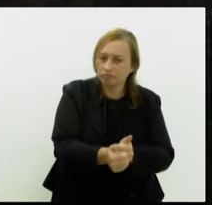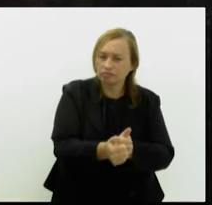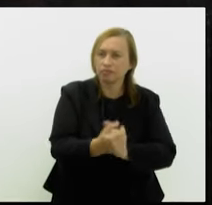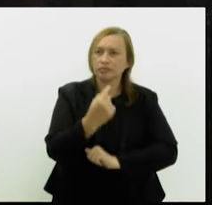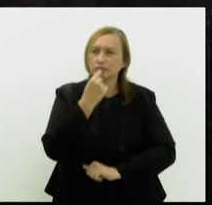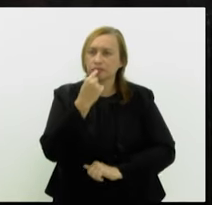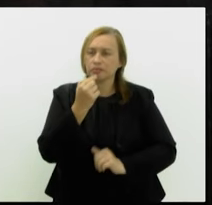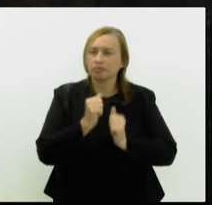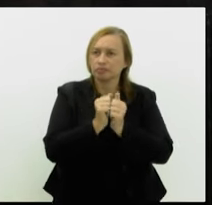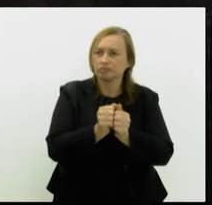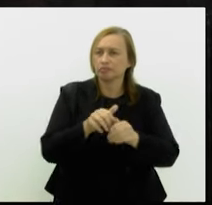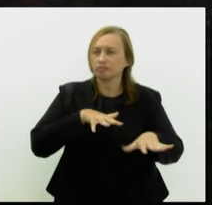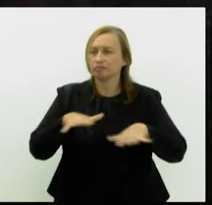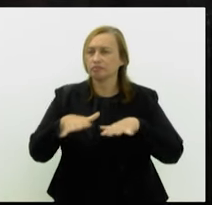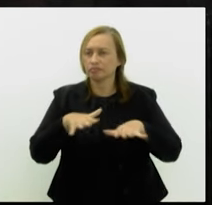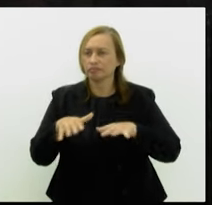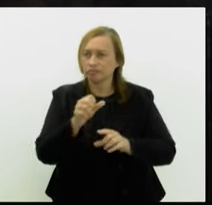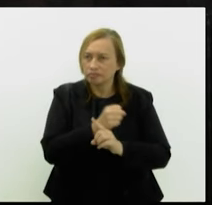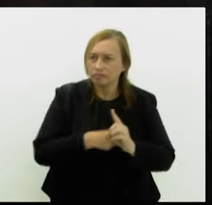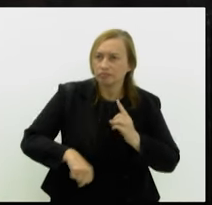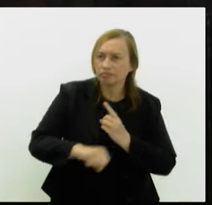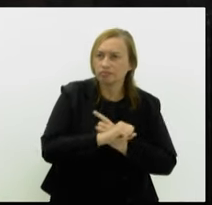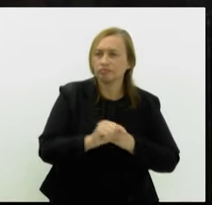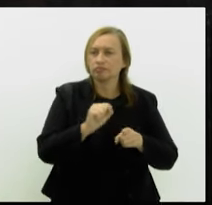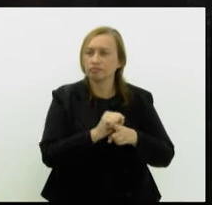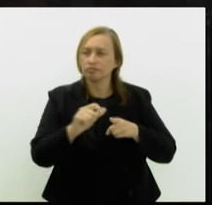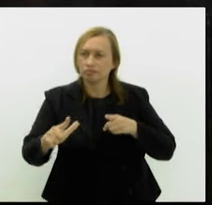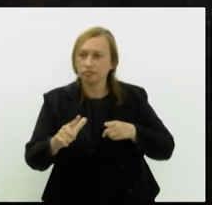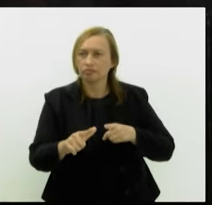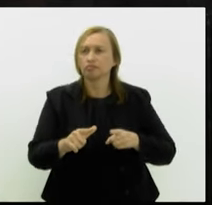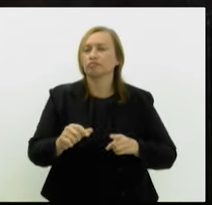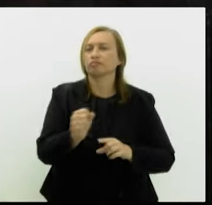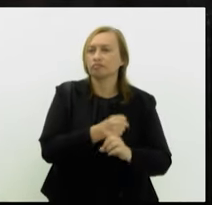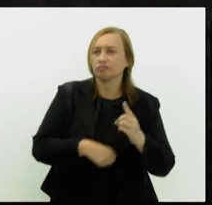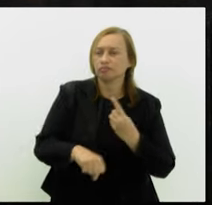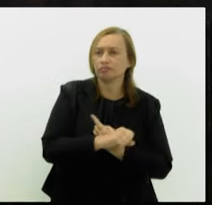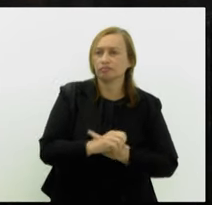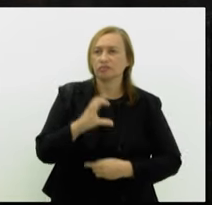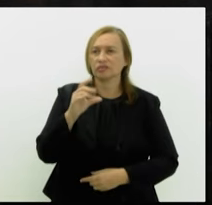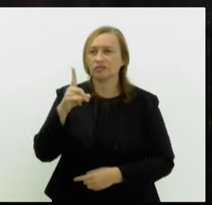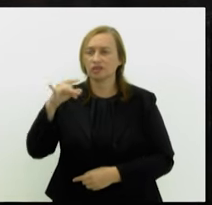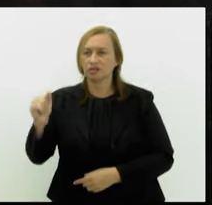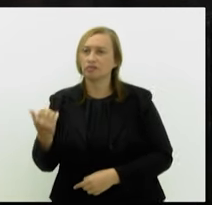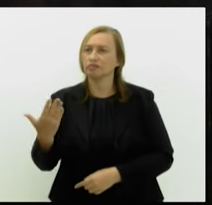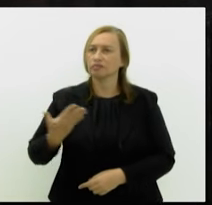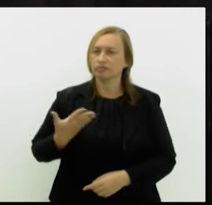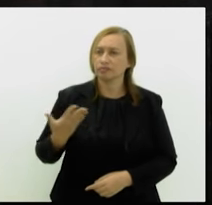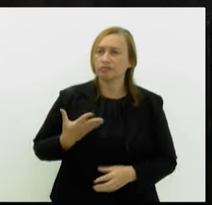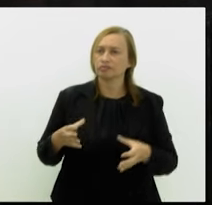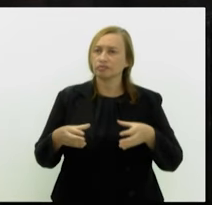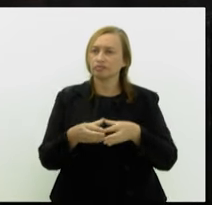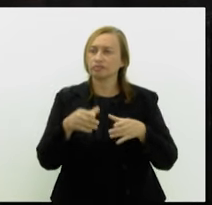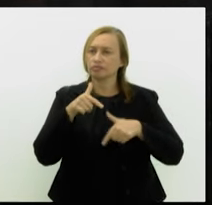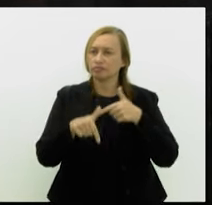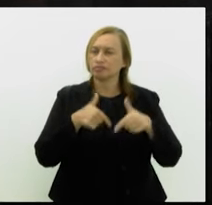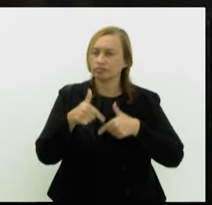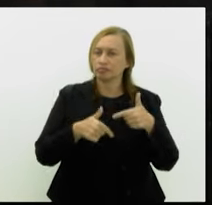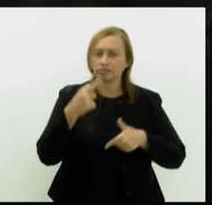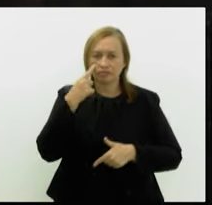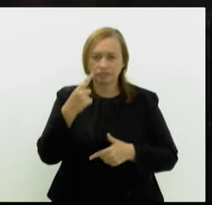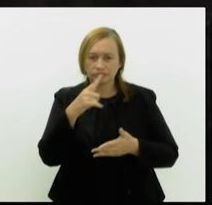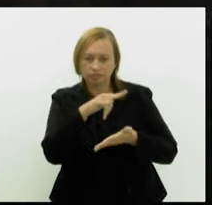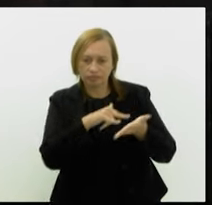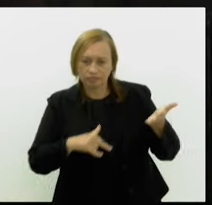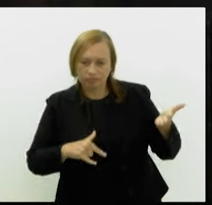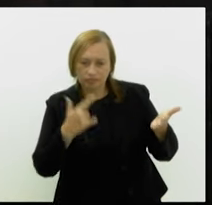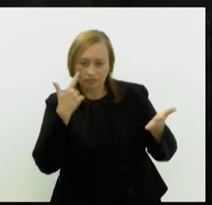social do aluguel e da moradia popular, ao lado da Cláudia Renata, minha companheira. Minha equipe está olhando os processos